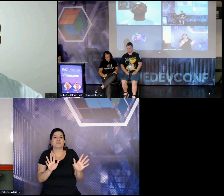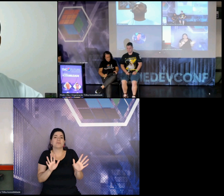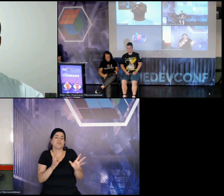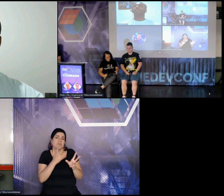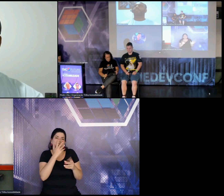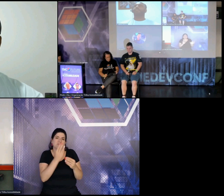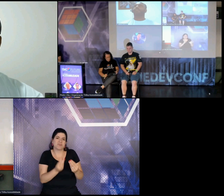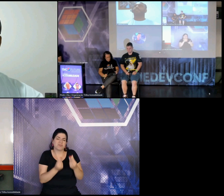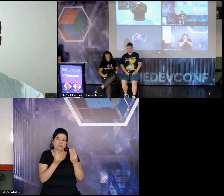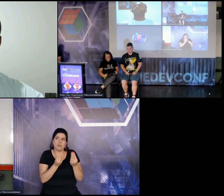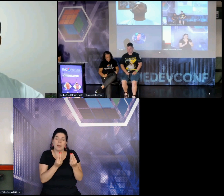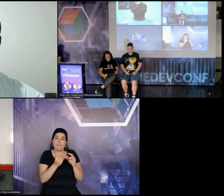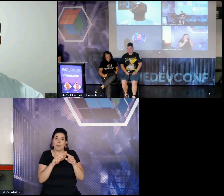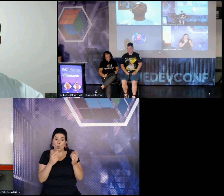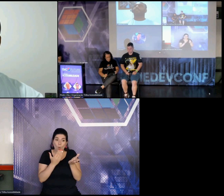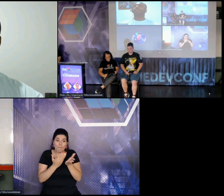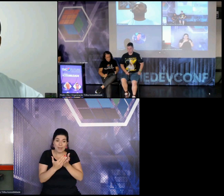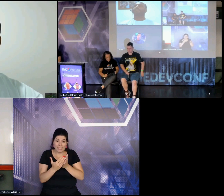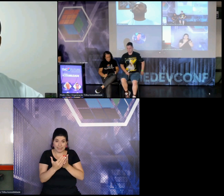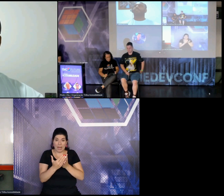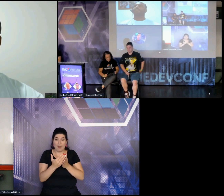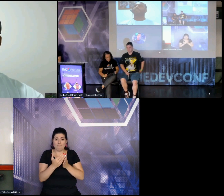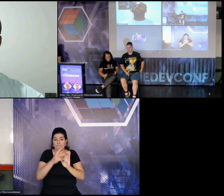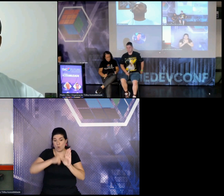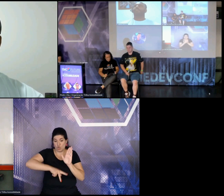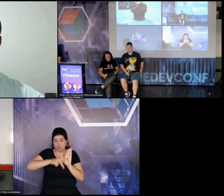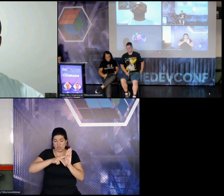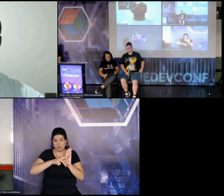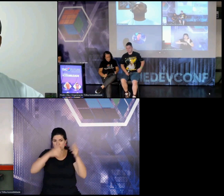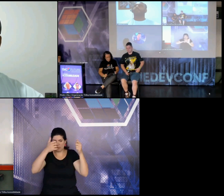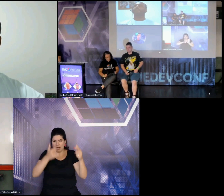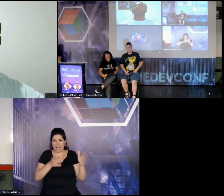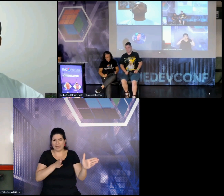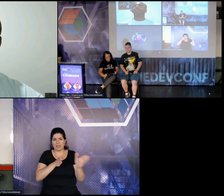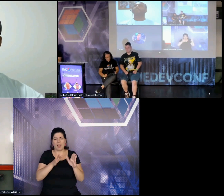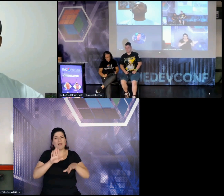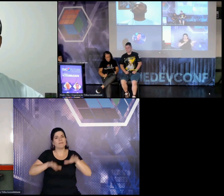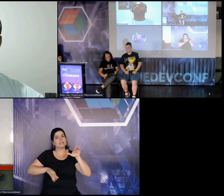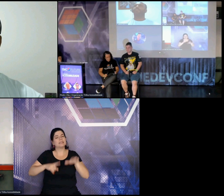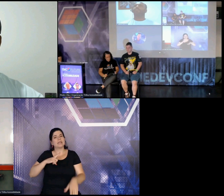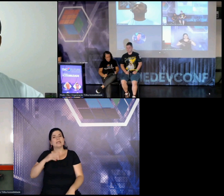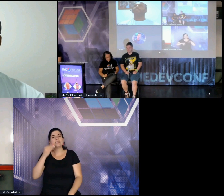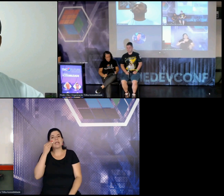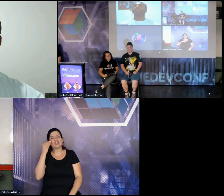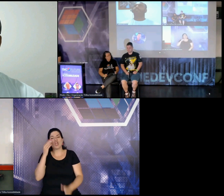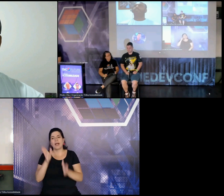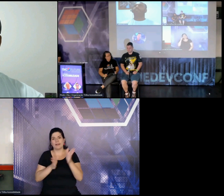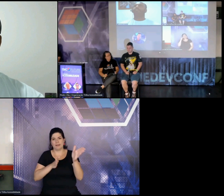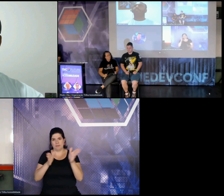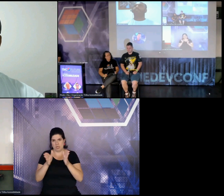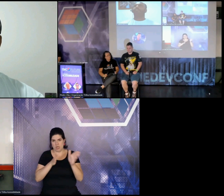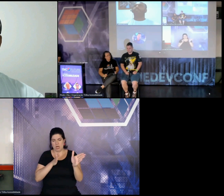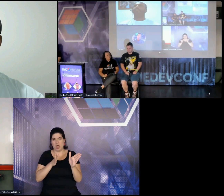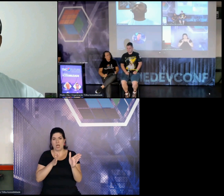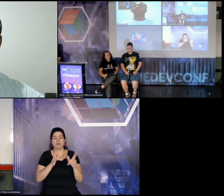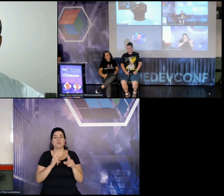projeto, mas por muitas vezes ainda chega para um teste de acessibilidade sem o mínimo cuidado